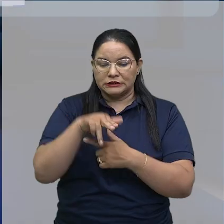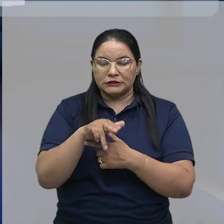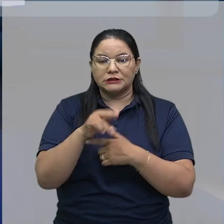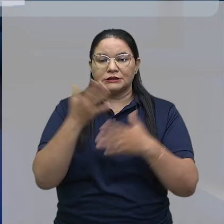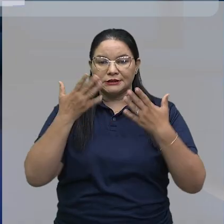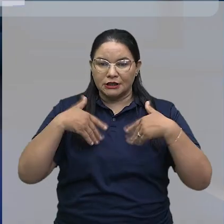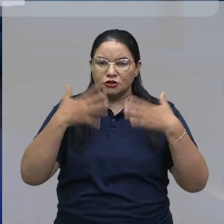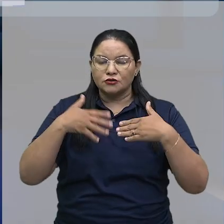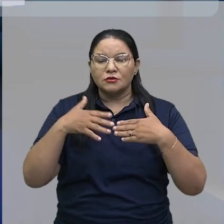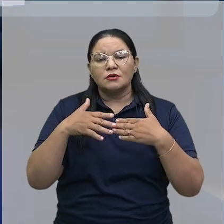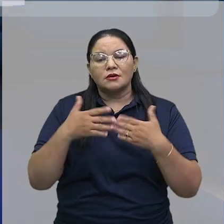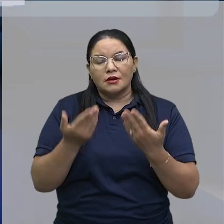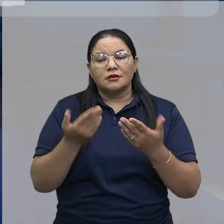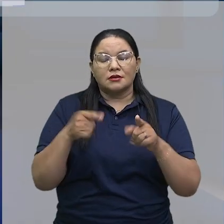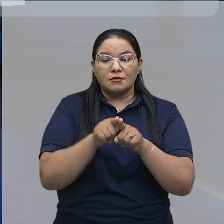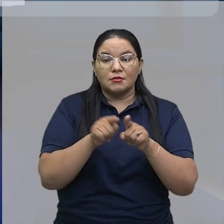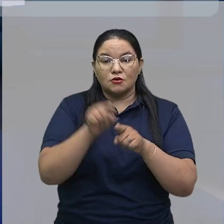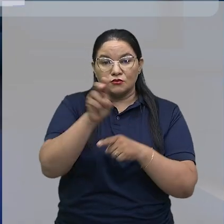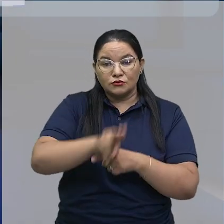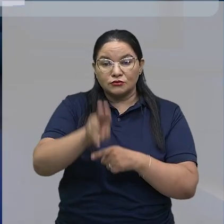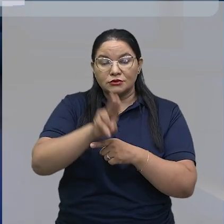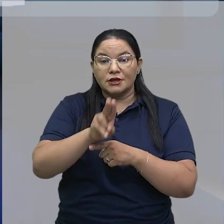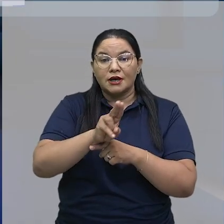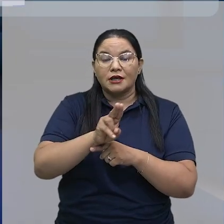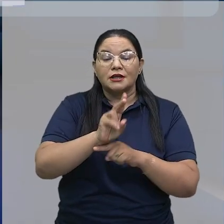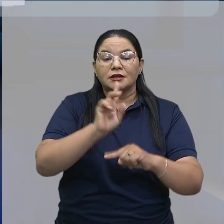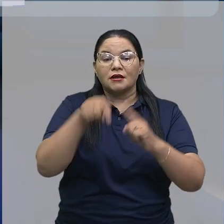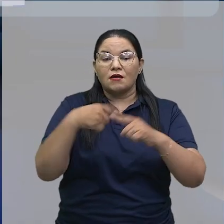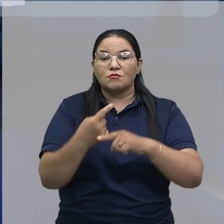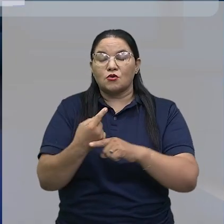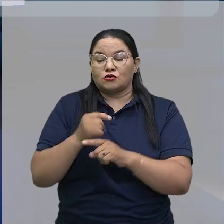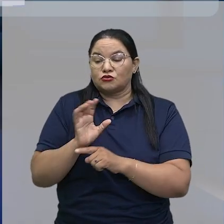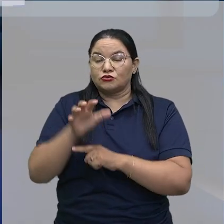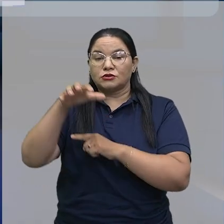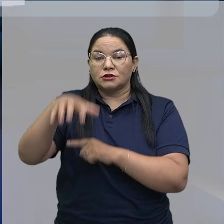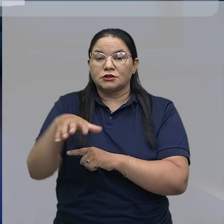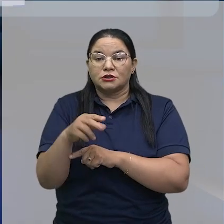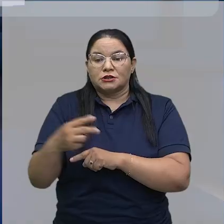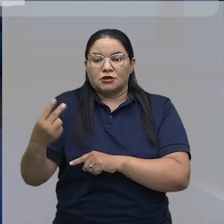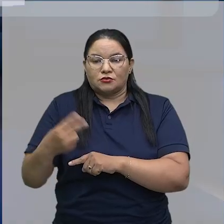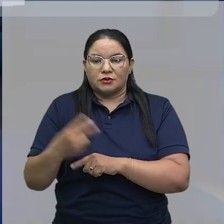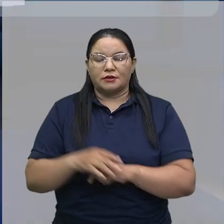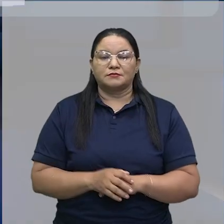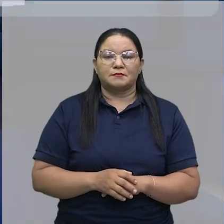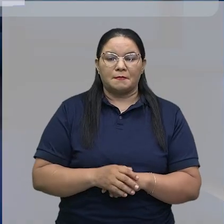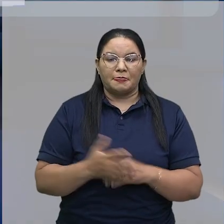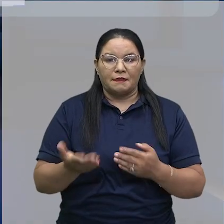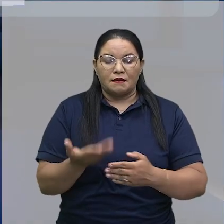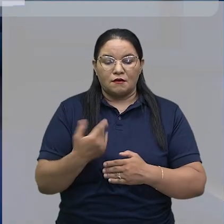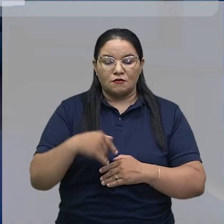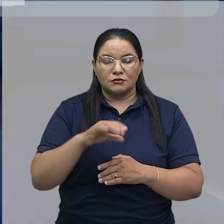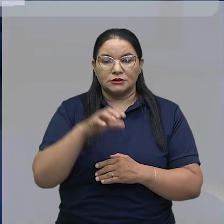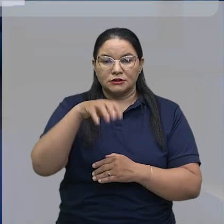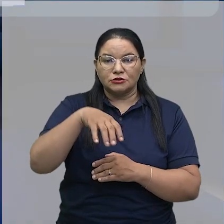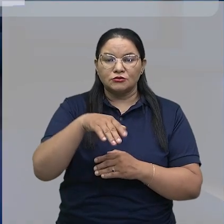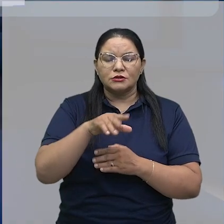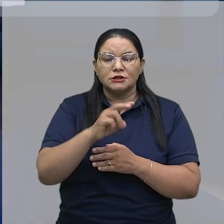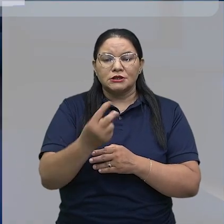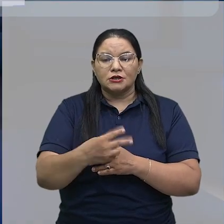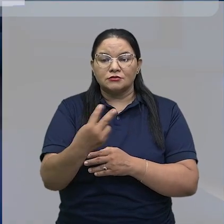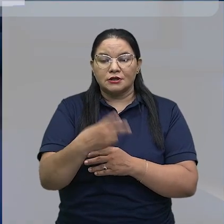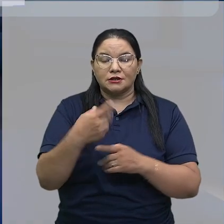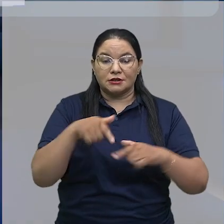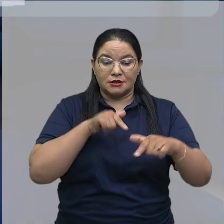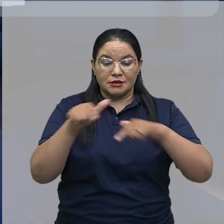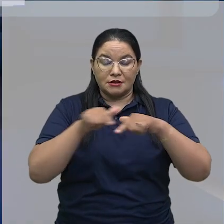perdão, que serão utilizadas lá pelo setor secundário, tá? Falando em setor secundário, o setor secundário aborda ali a